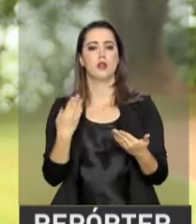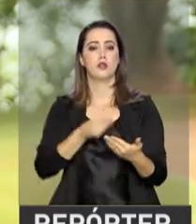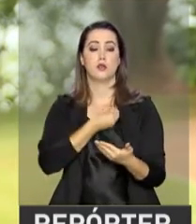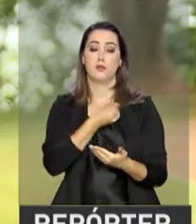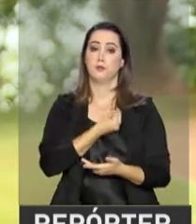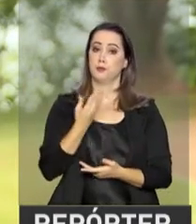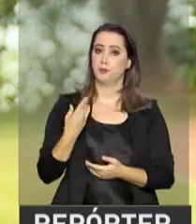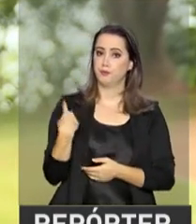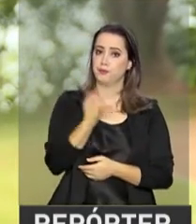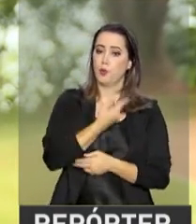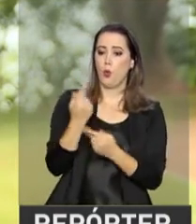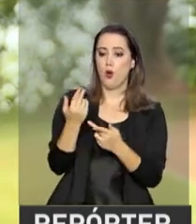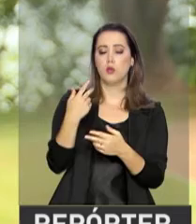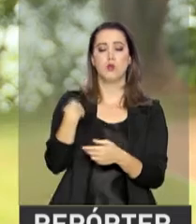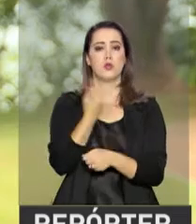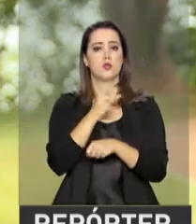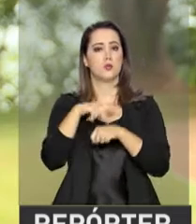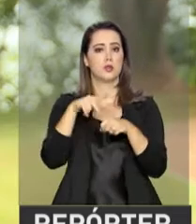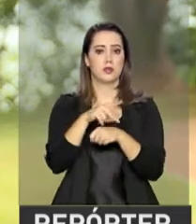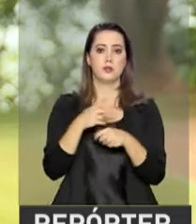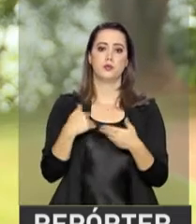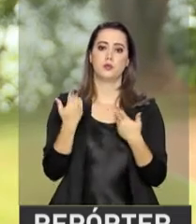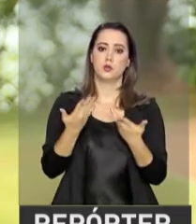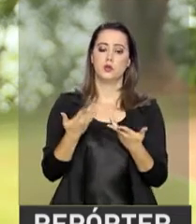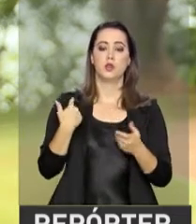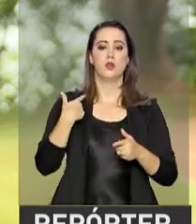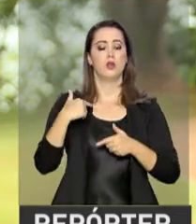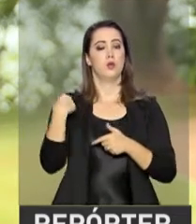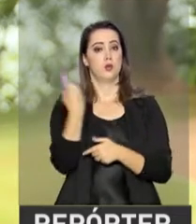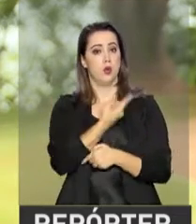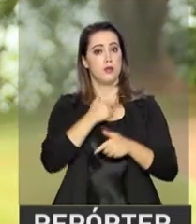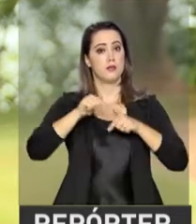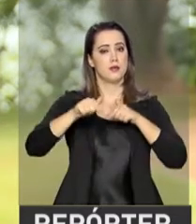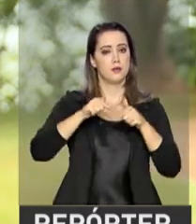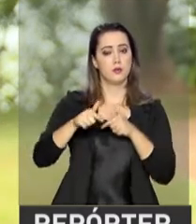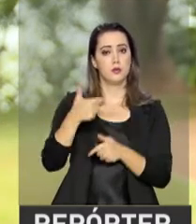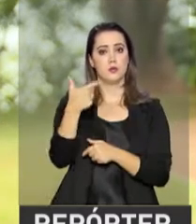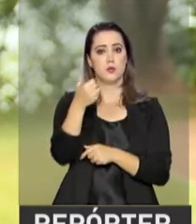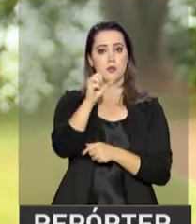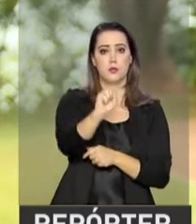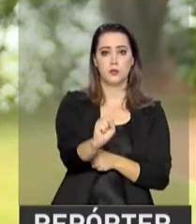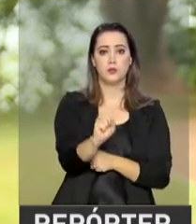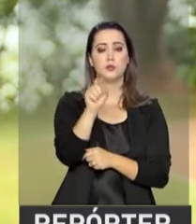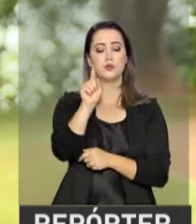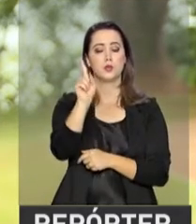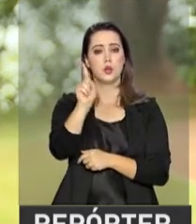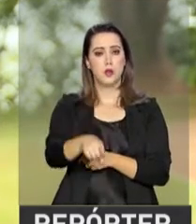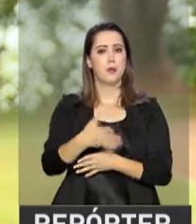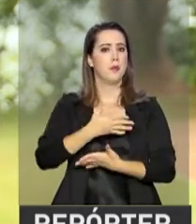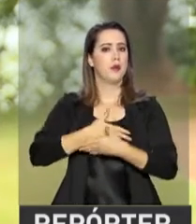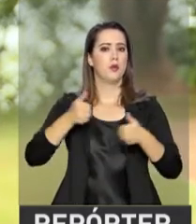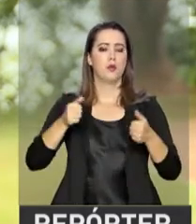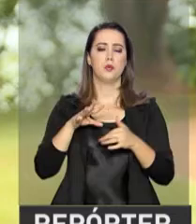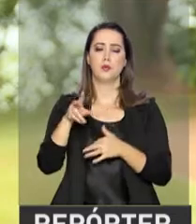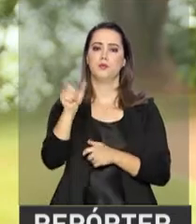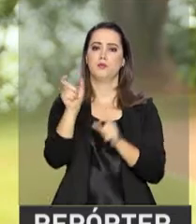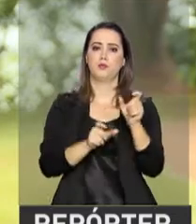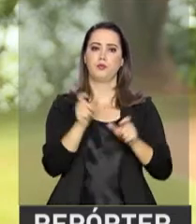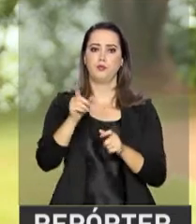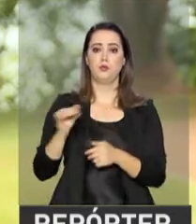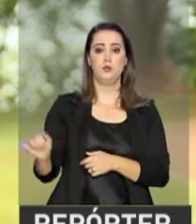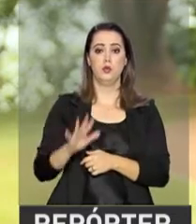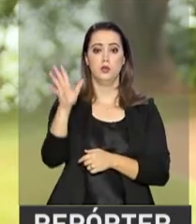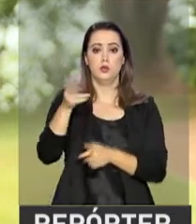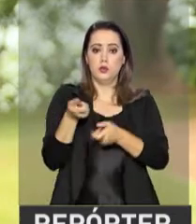é como o nosso país e é por isso que trabalhamos sempre para que 2018 seja bem melhor para todos a